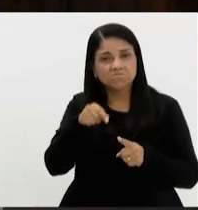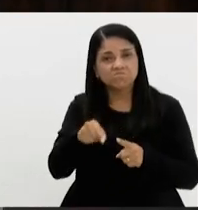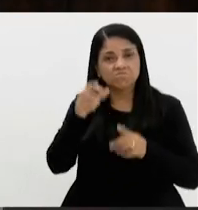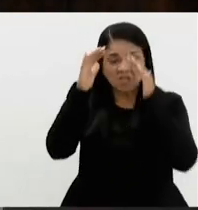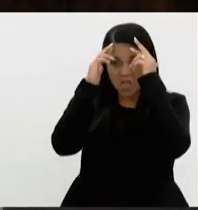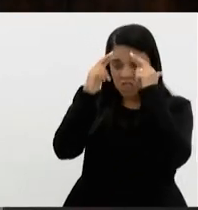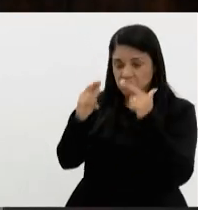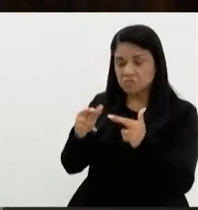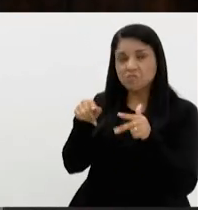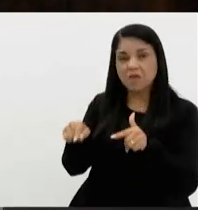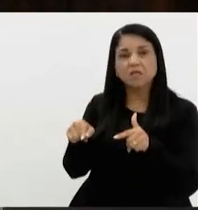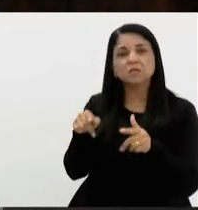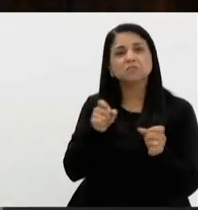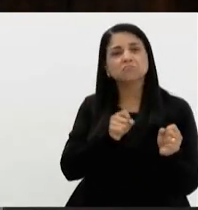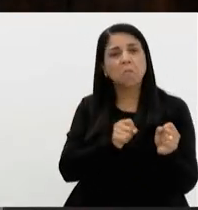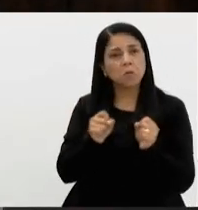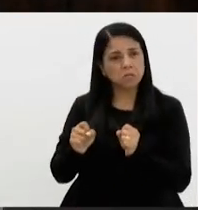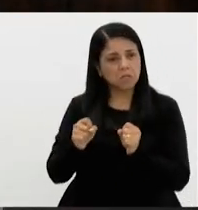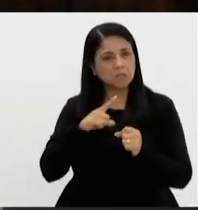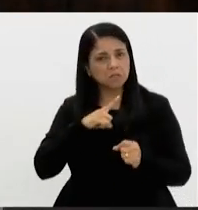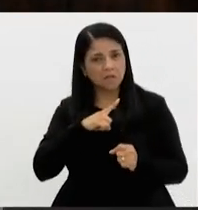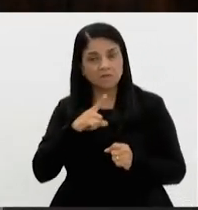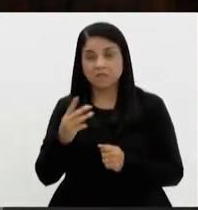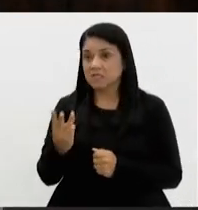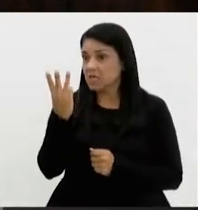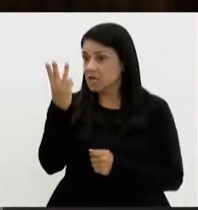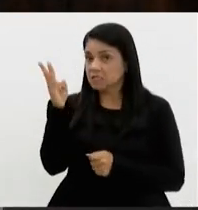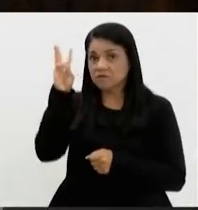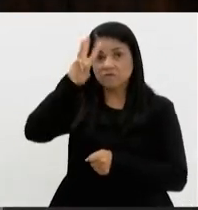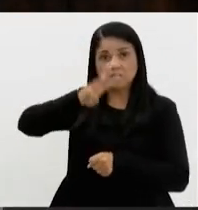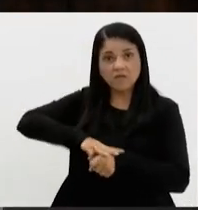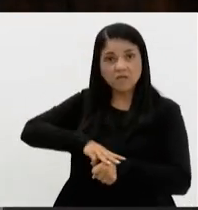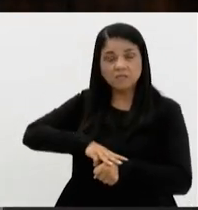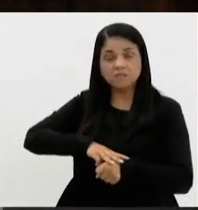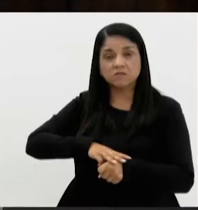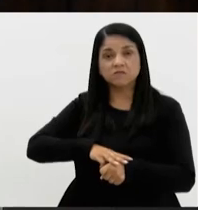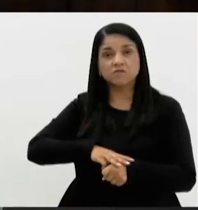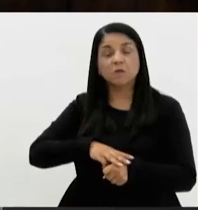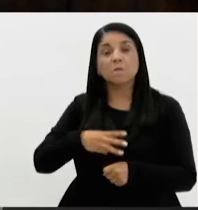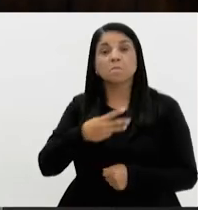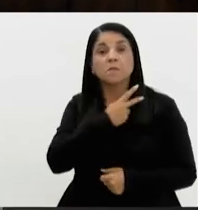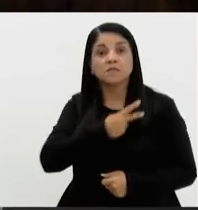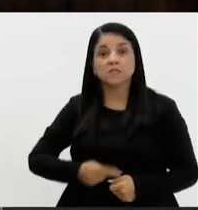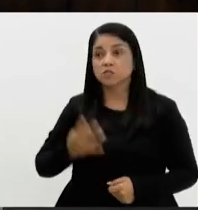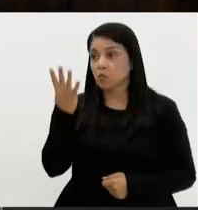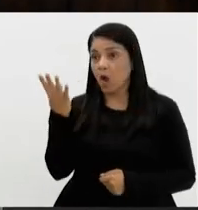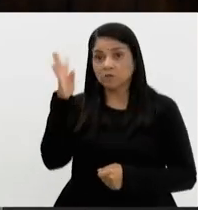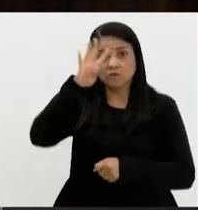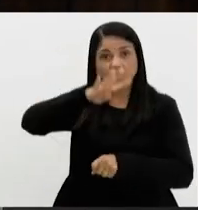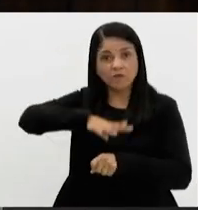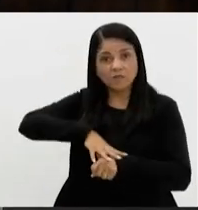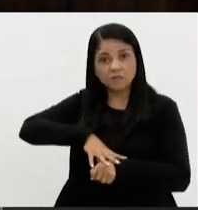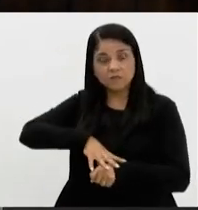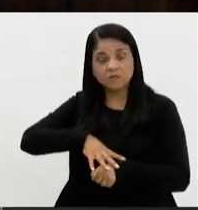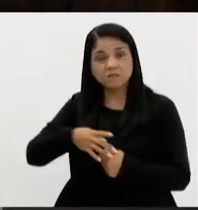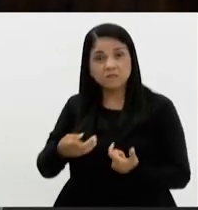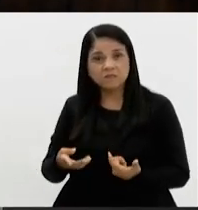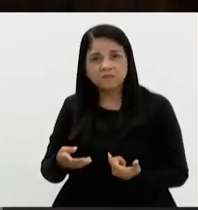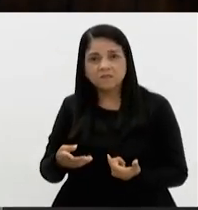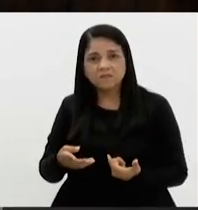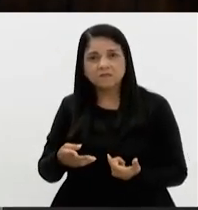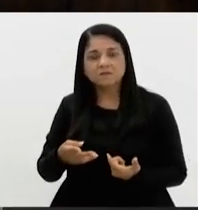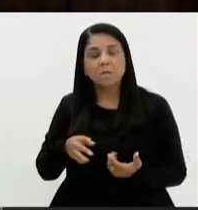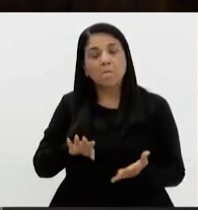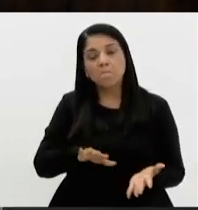um poder enorme que ele se reelegeu três vezes foi presidente quatro vezes morreu no no primeiro ano do